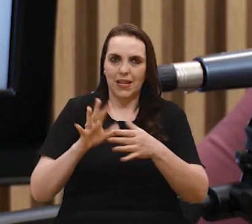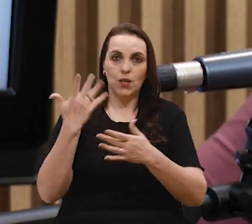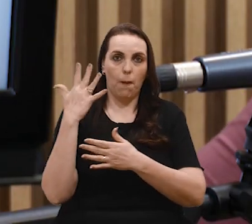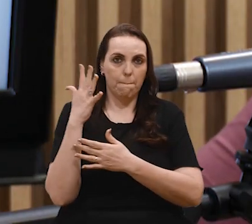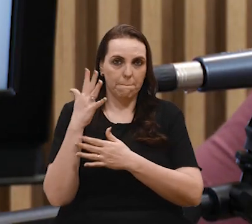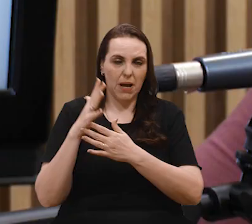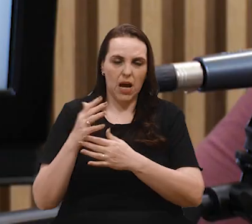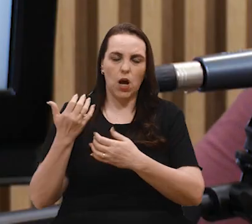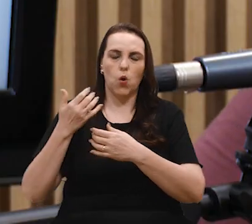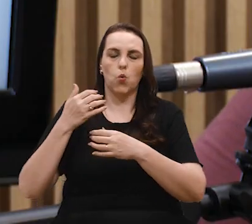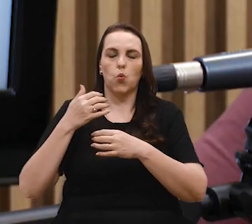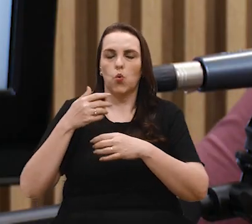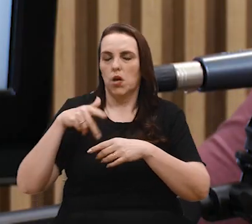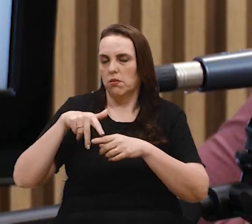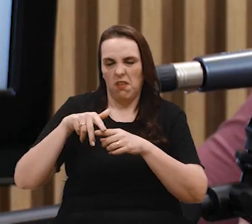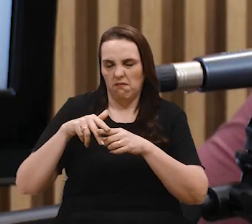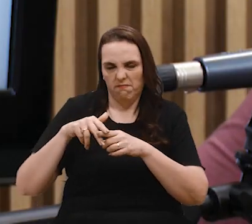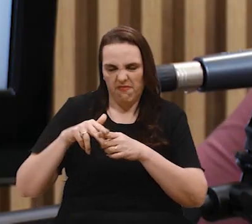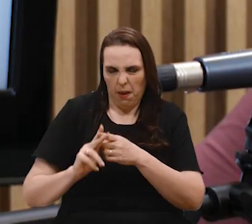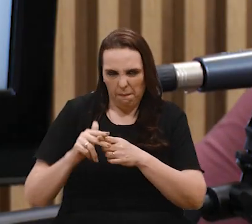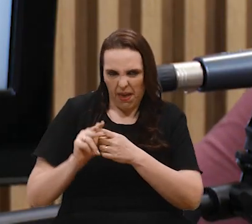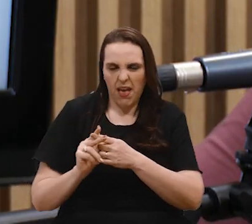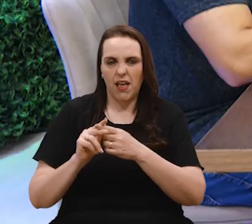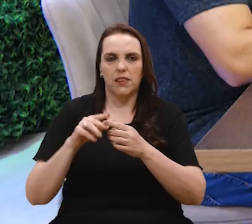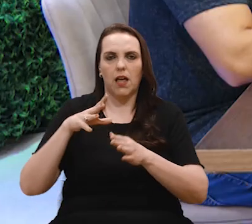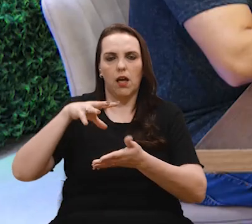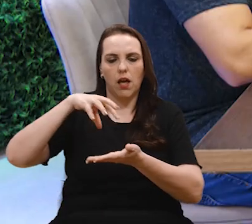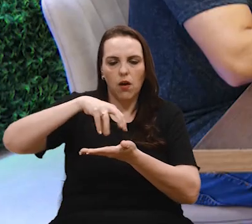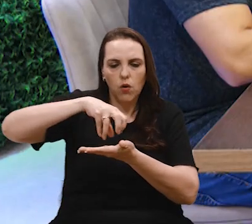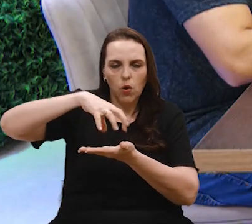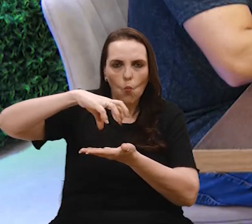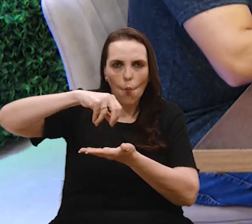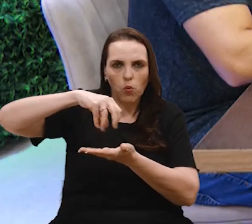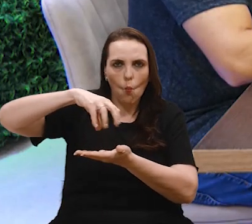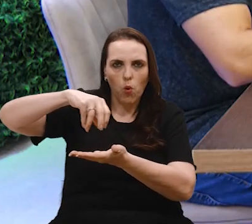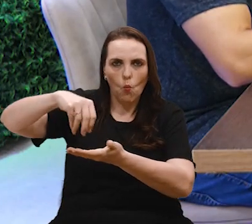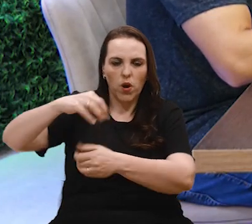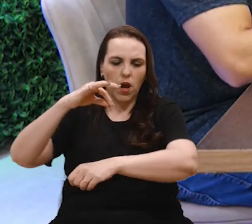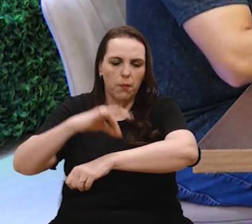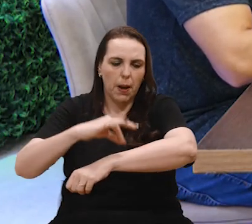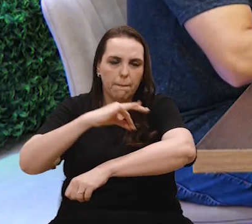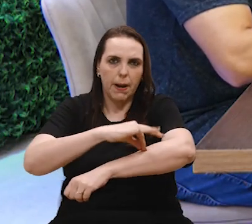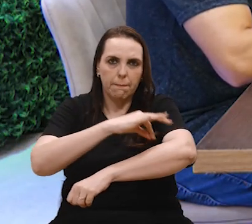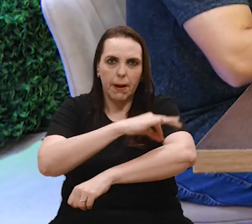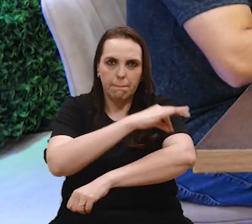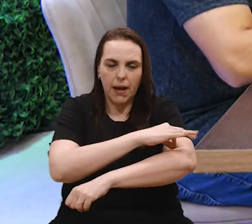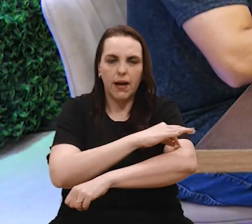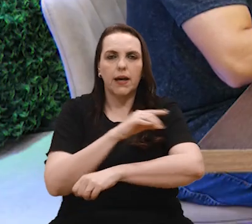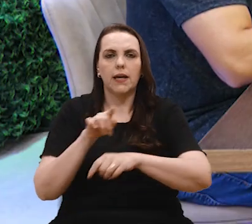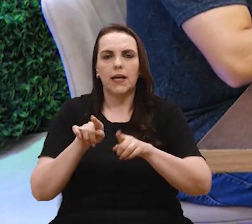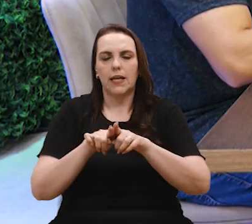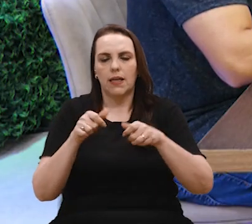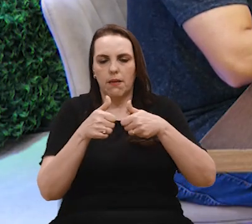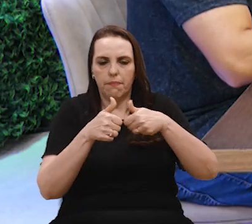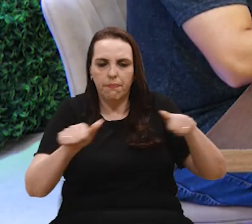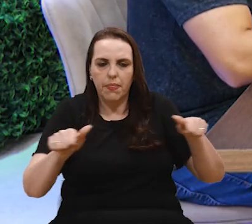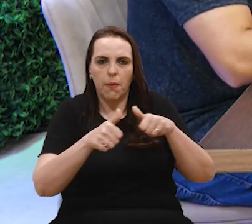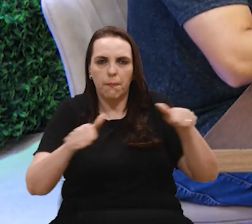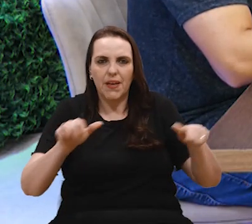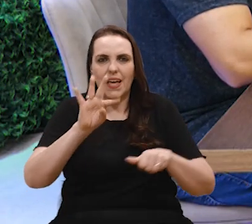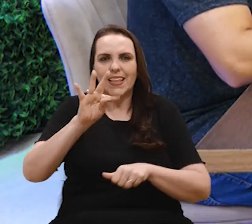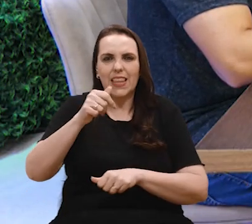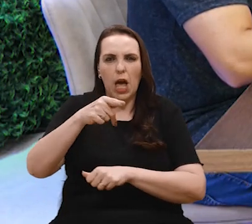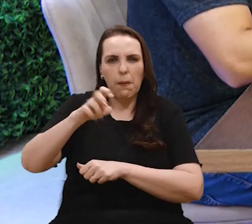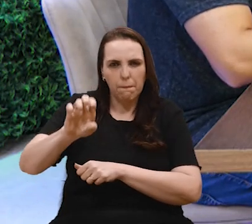liberação feita manual, instrumental, ventosas, o dry needle, que a gente chama que é o agulhamento a seco, o tape, que é a